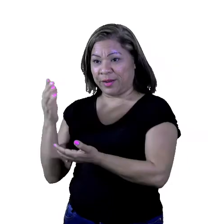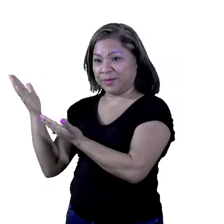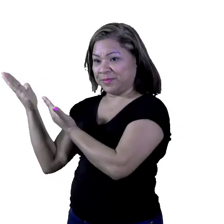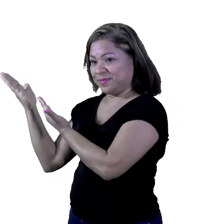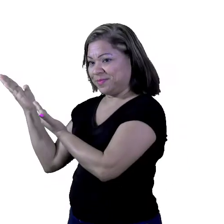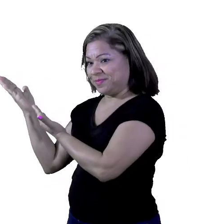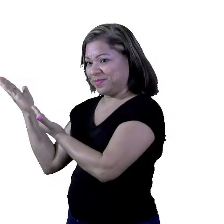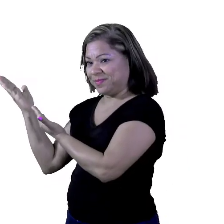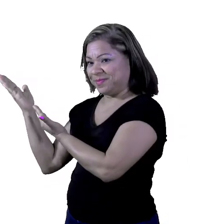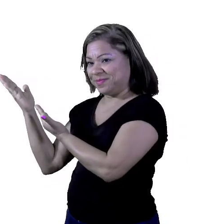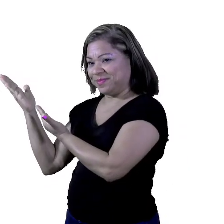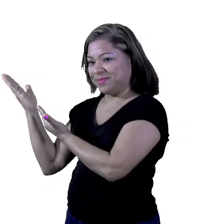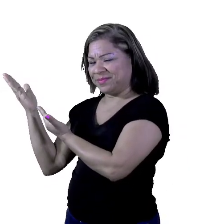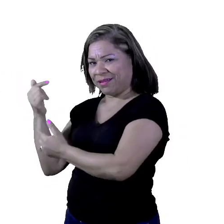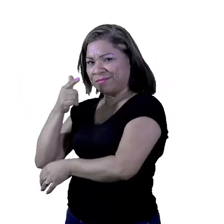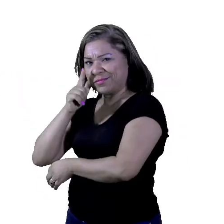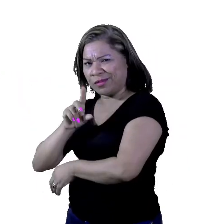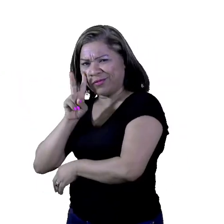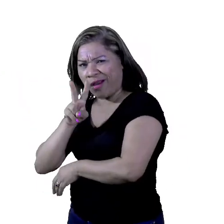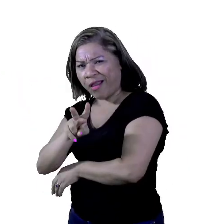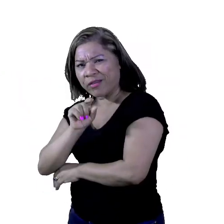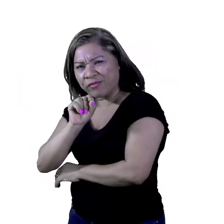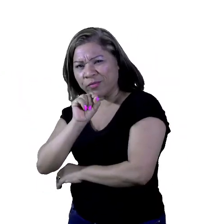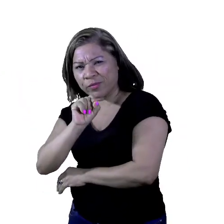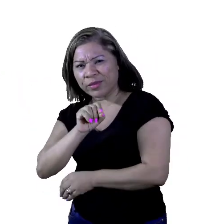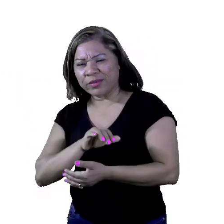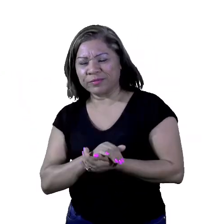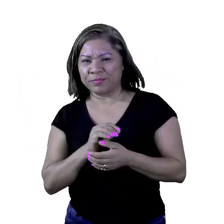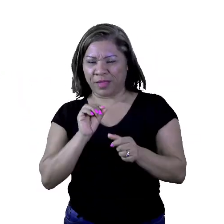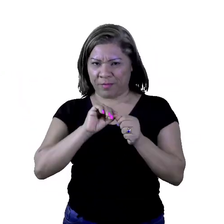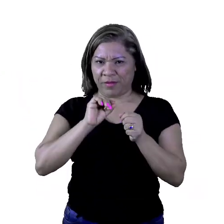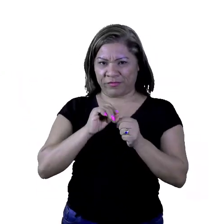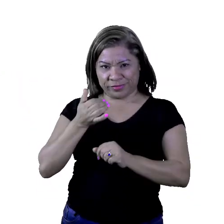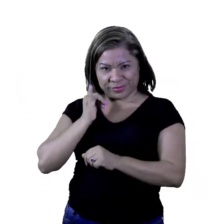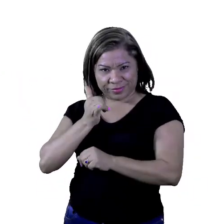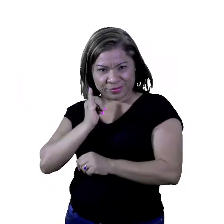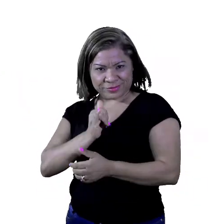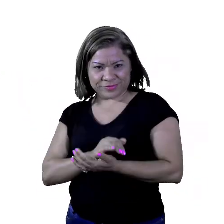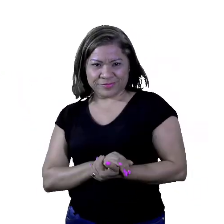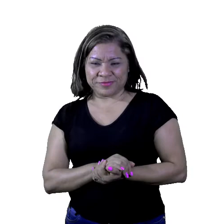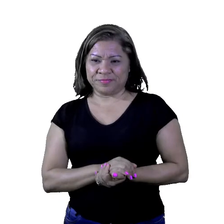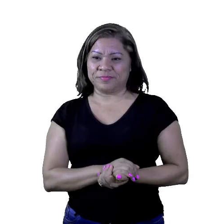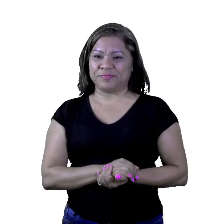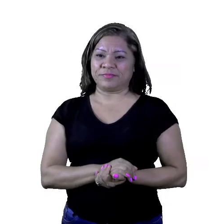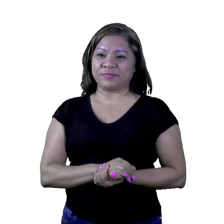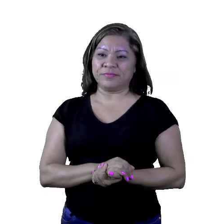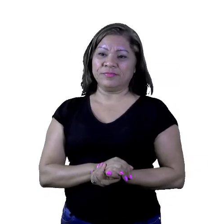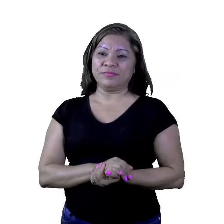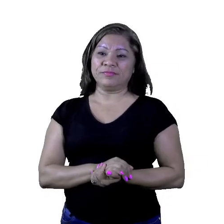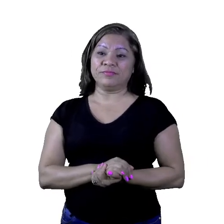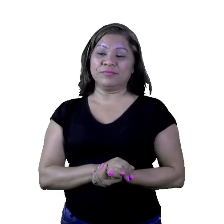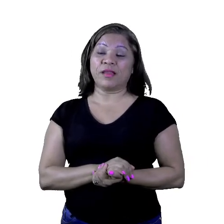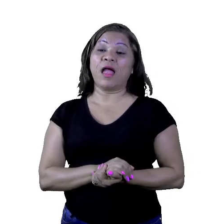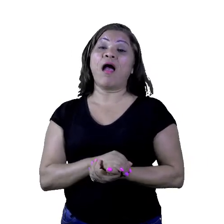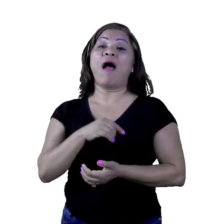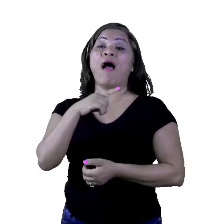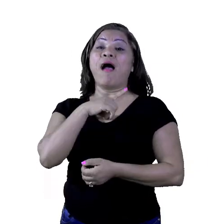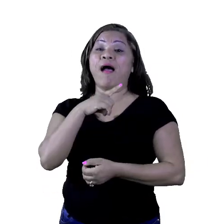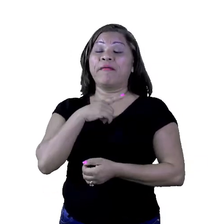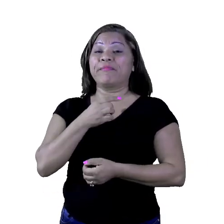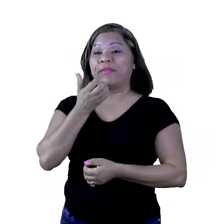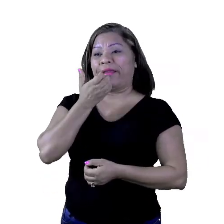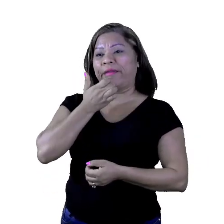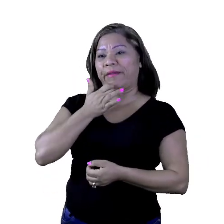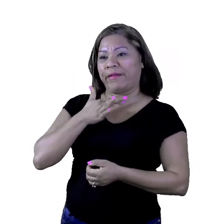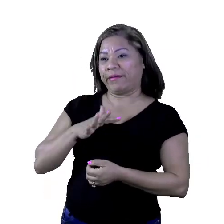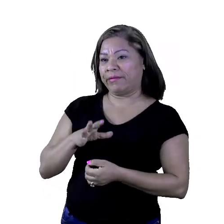que você consegue ver nessa imagem para a gente fazer a narrativa? Na cena tem crianças, tem